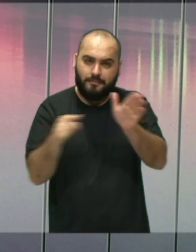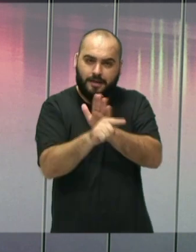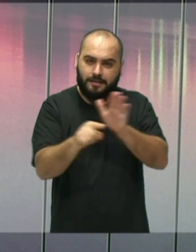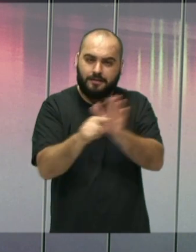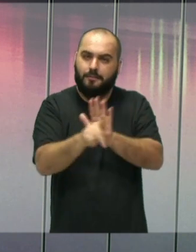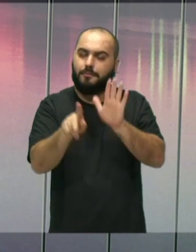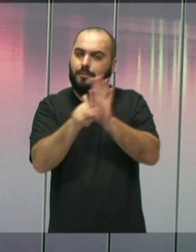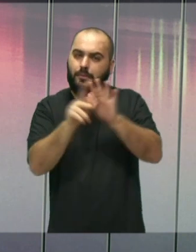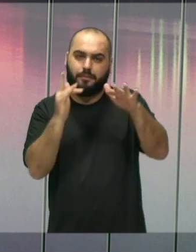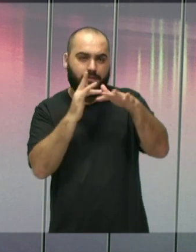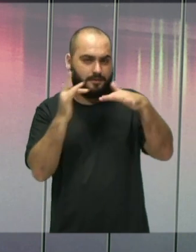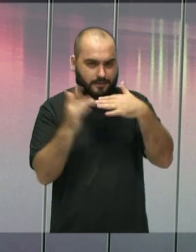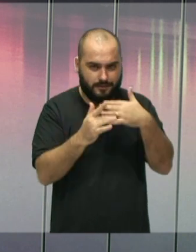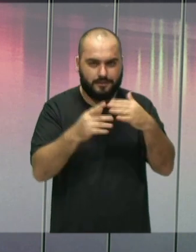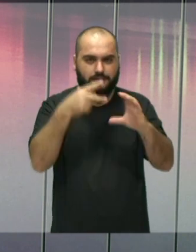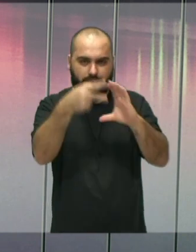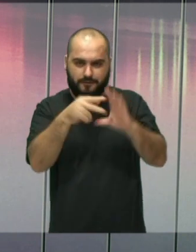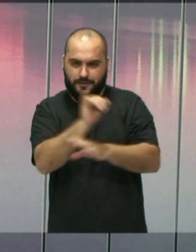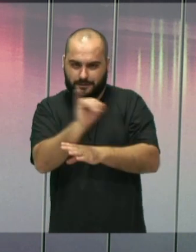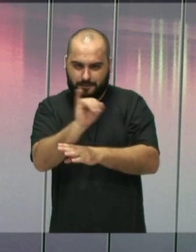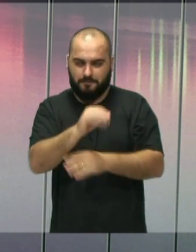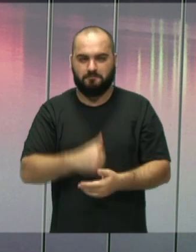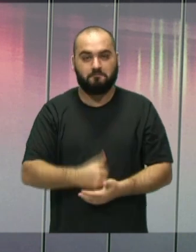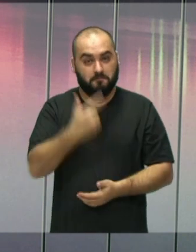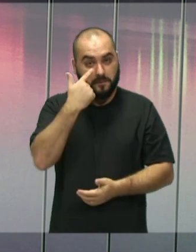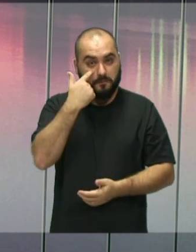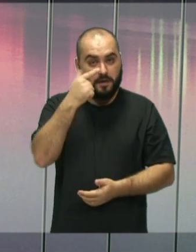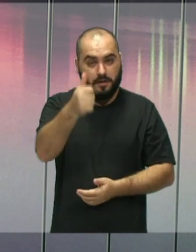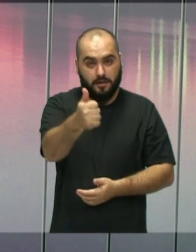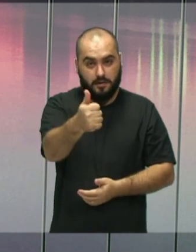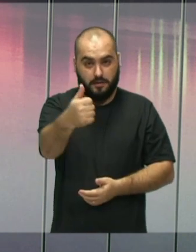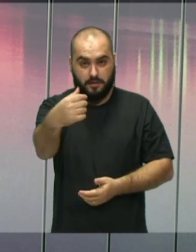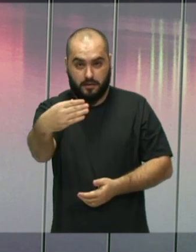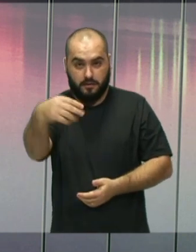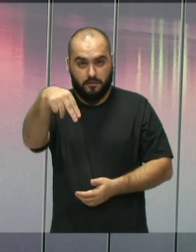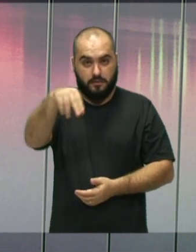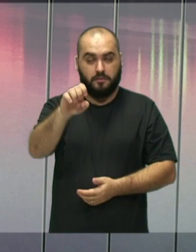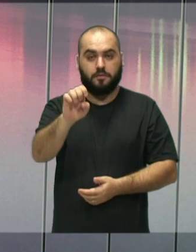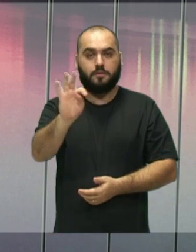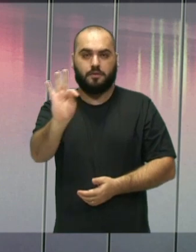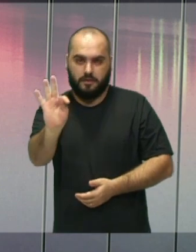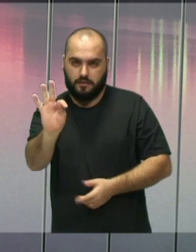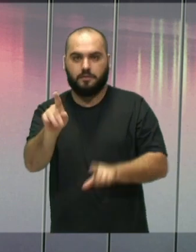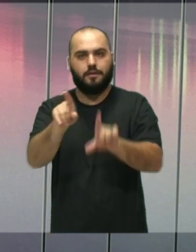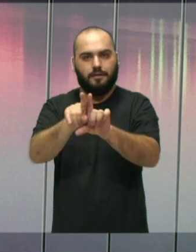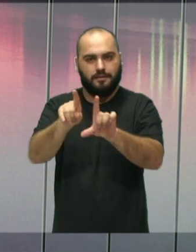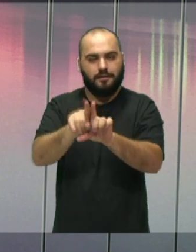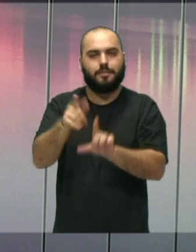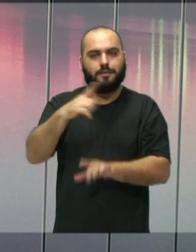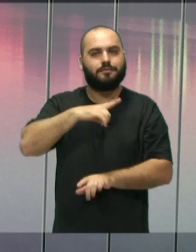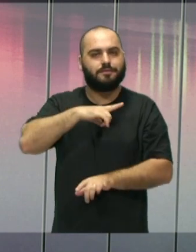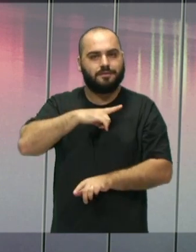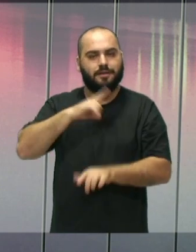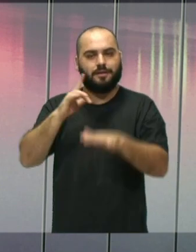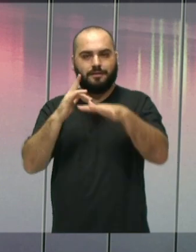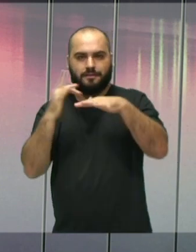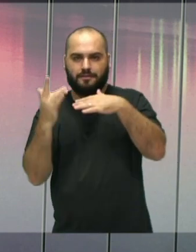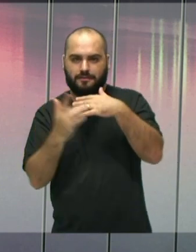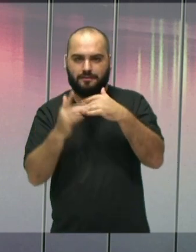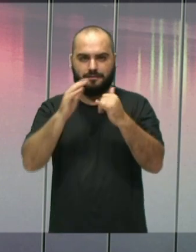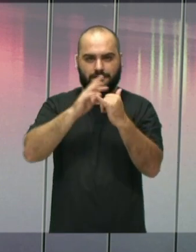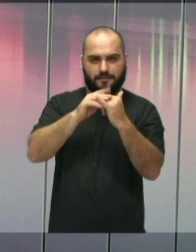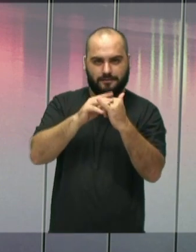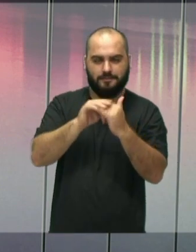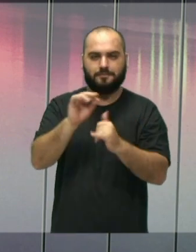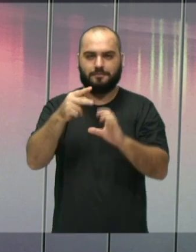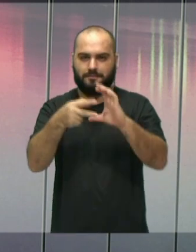pelas redes sociais da cvi você acompanha o programa Fala Presidente no canal 14 da net pelo canal da Câmara